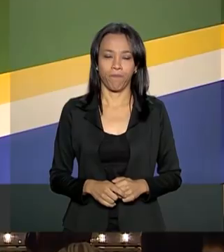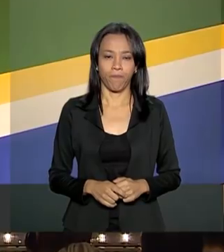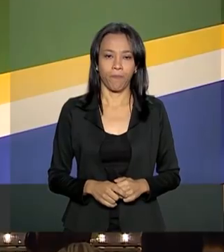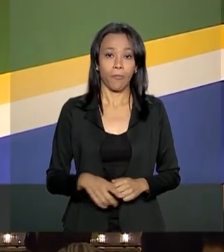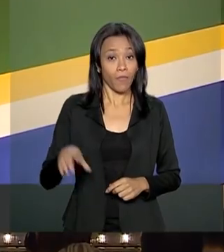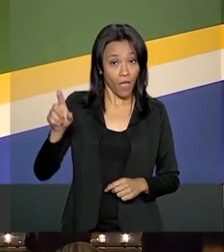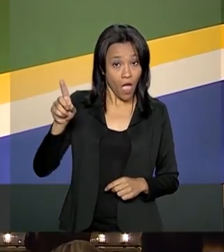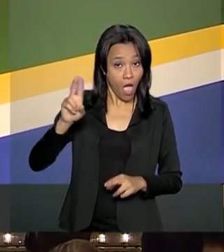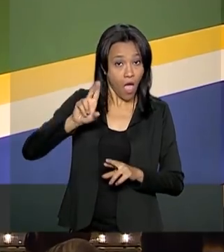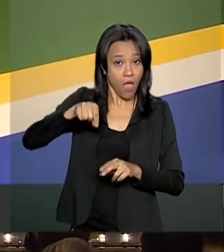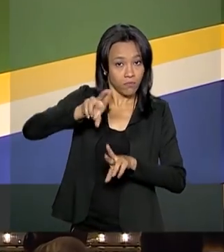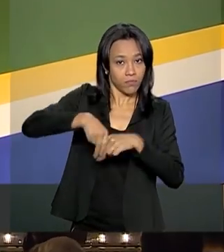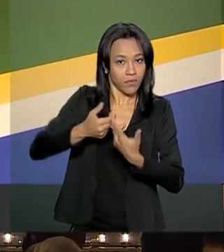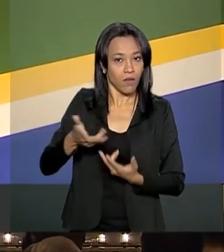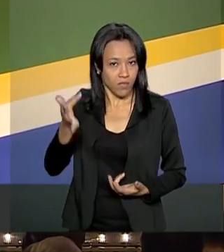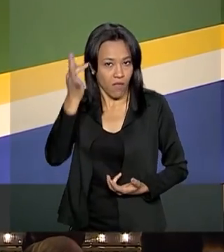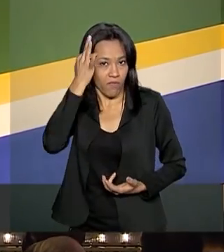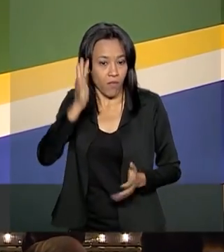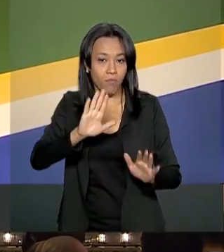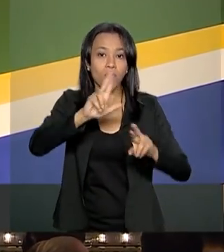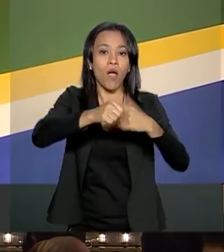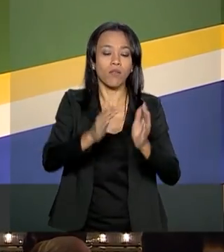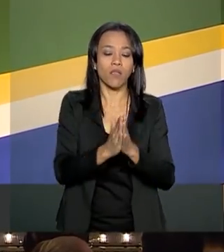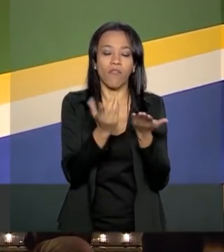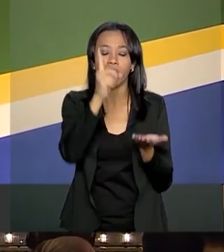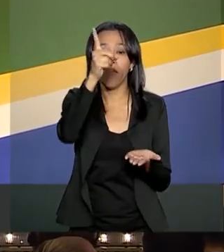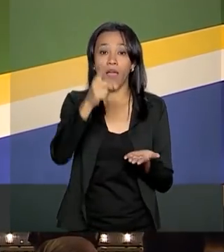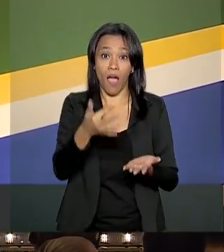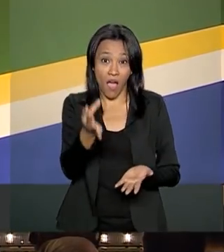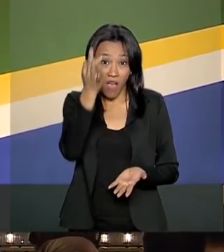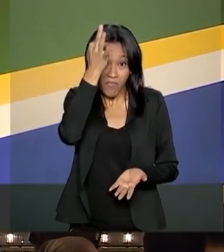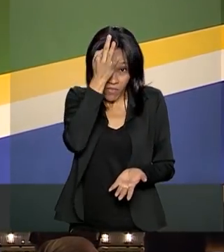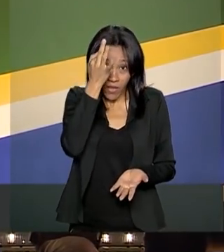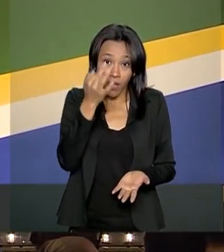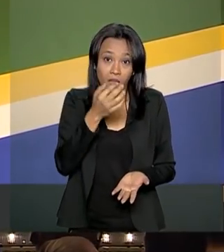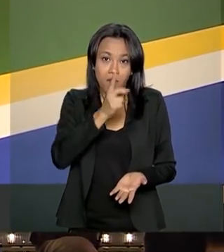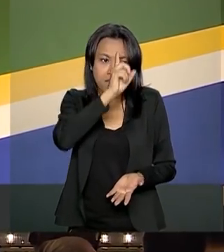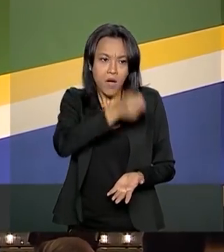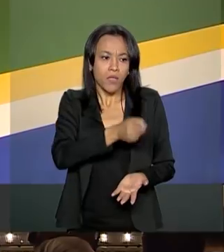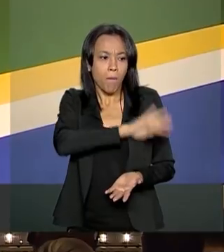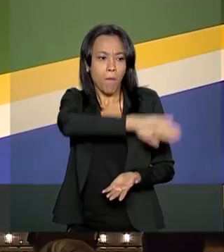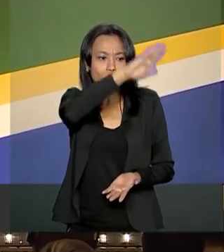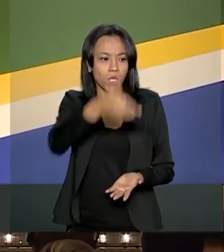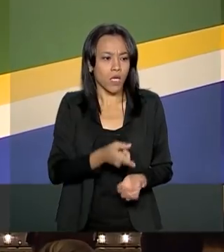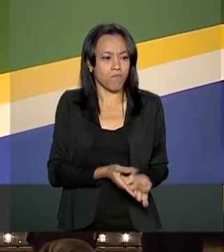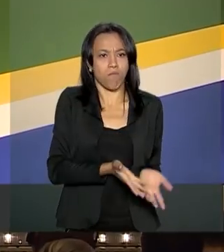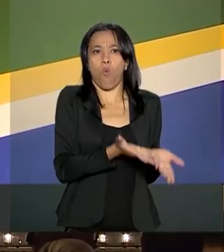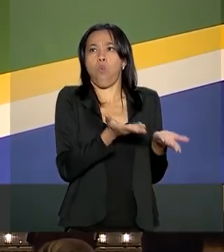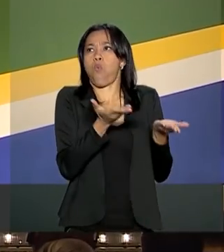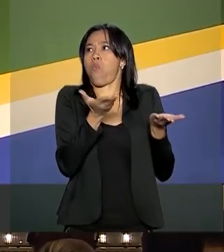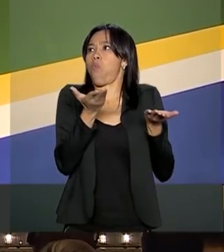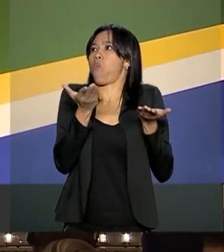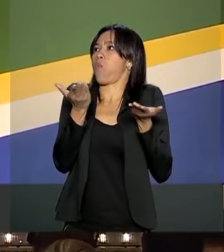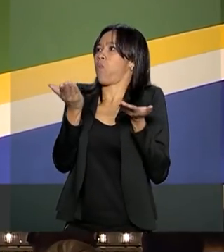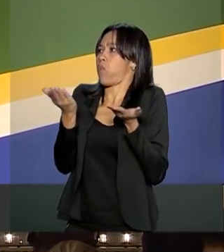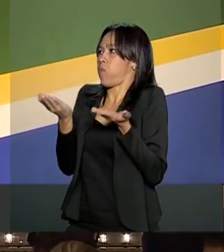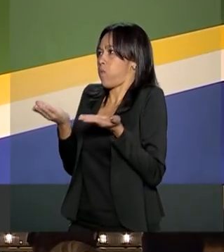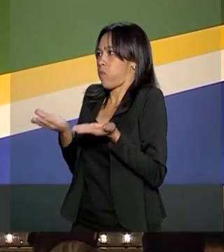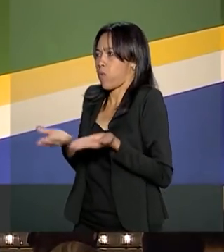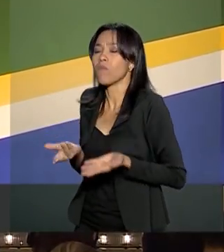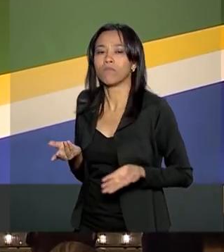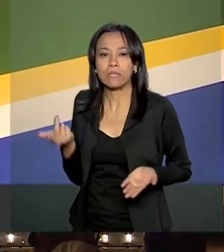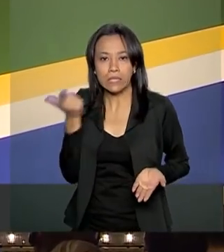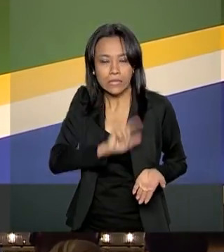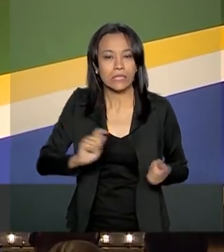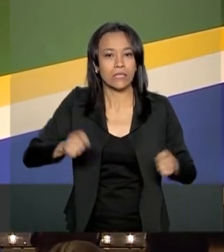E essa fé, como diz na Bíblia, que a fé remove montanhas, a fé vem transformando, vem